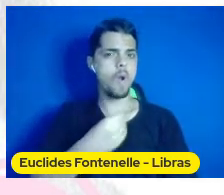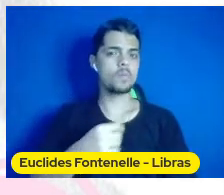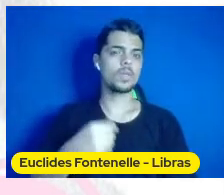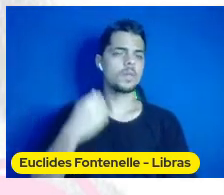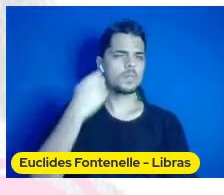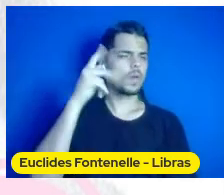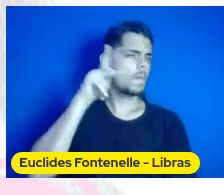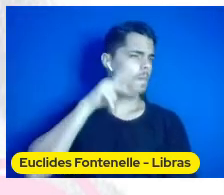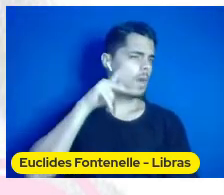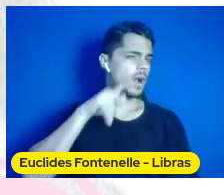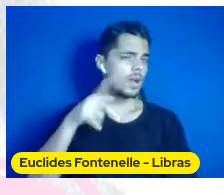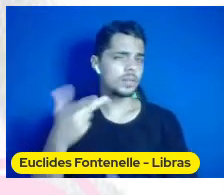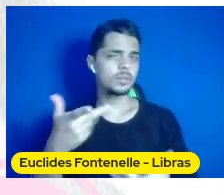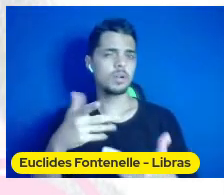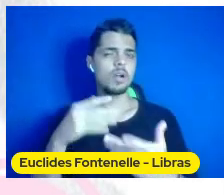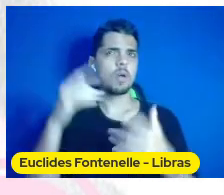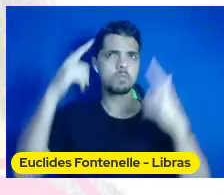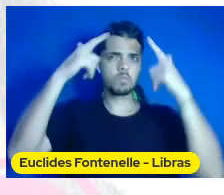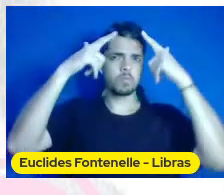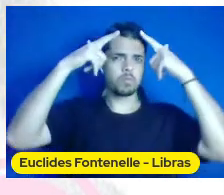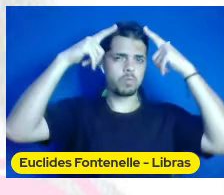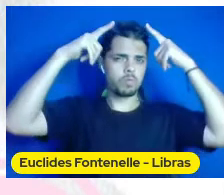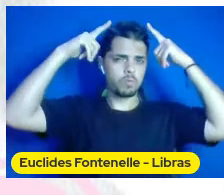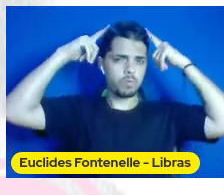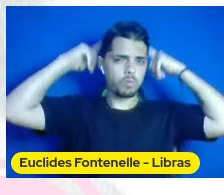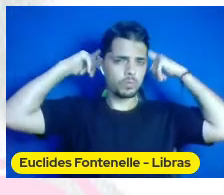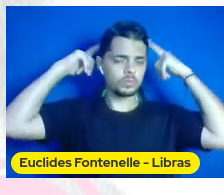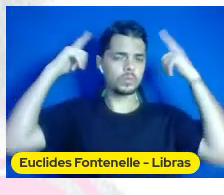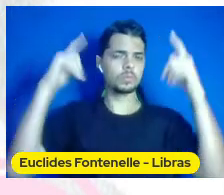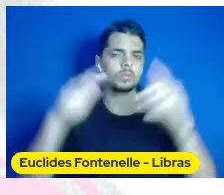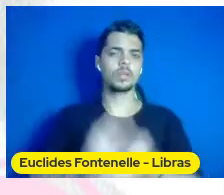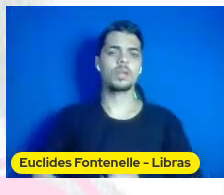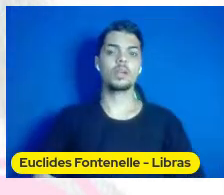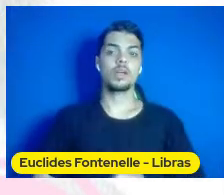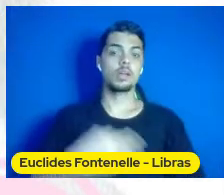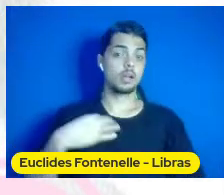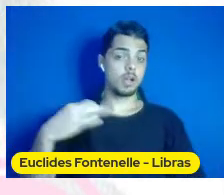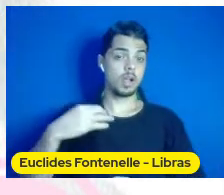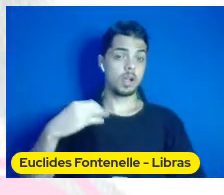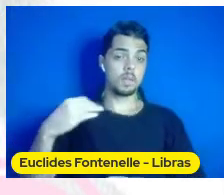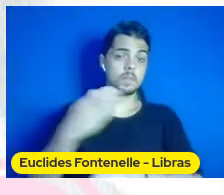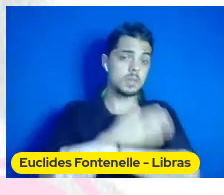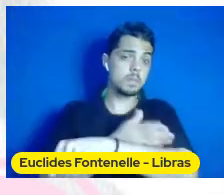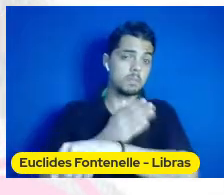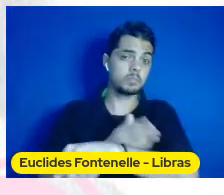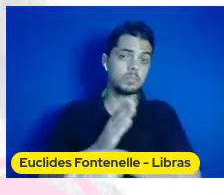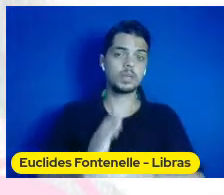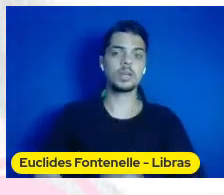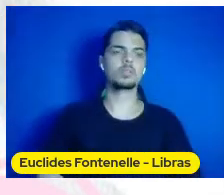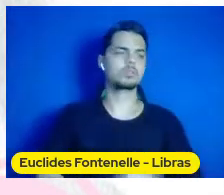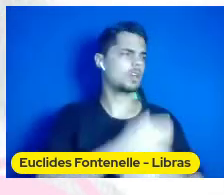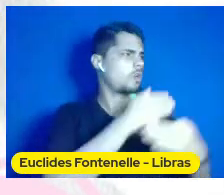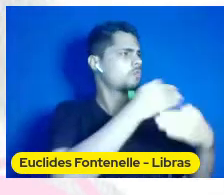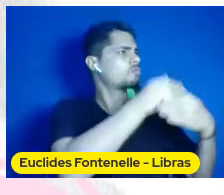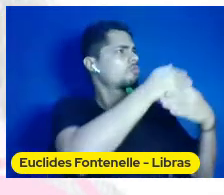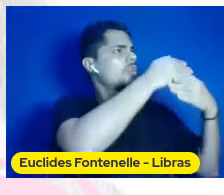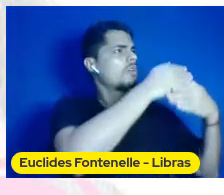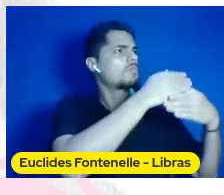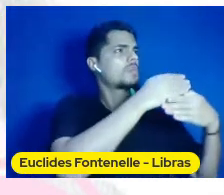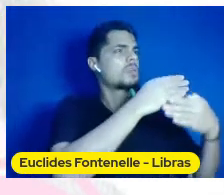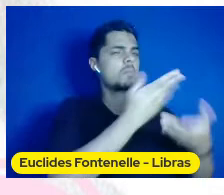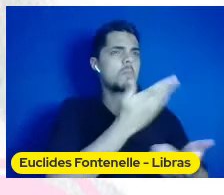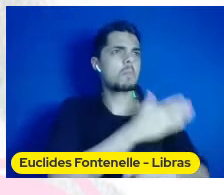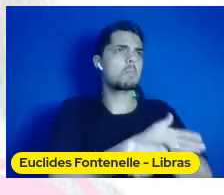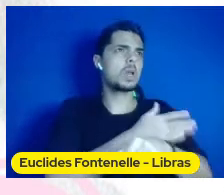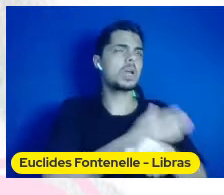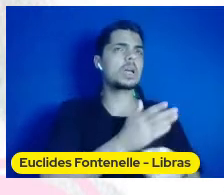bem curto, né? O meu fundo, camisa branca, ao fundo tem alguns armários e uma parede